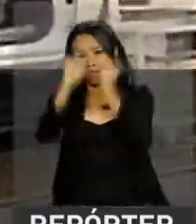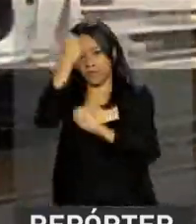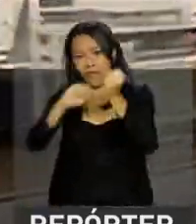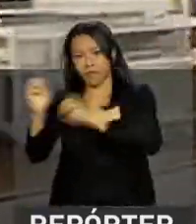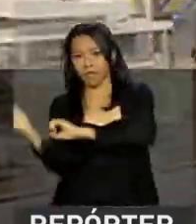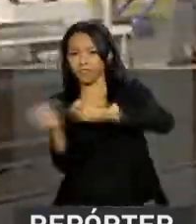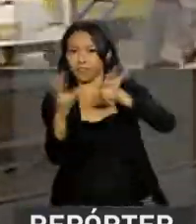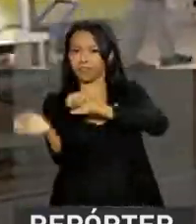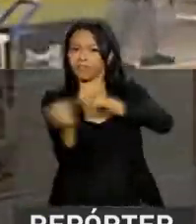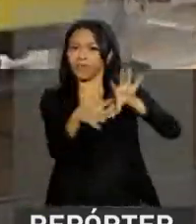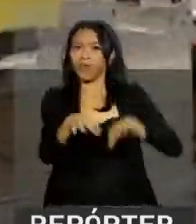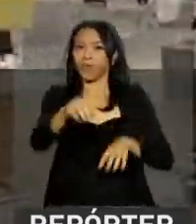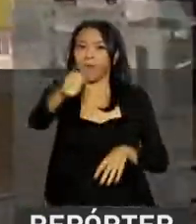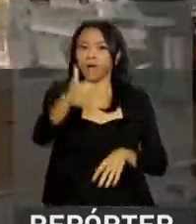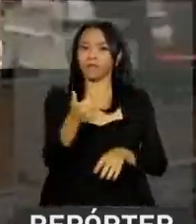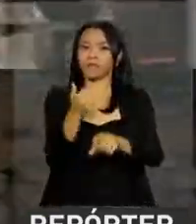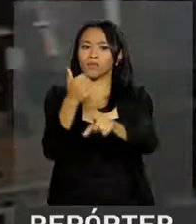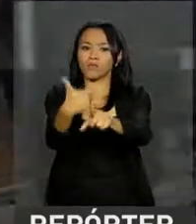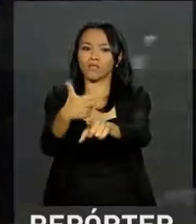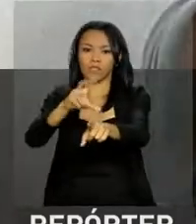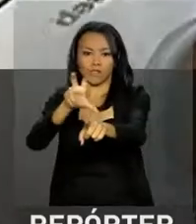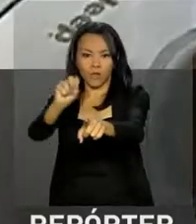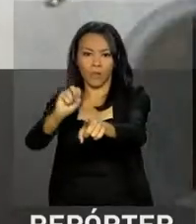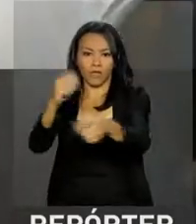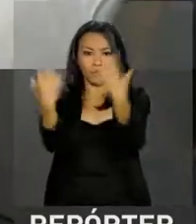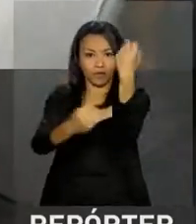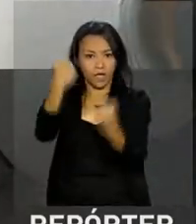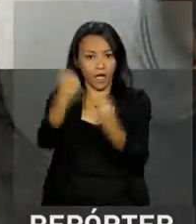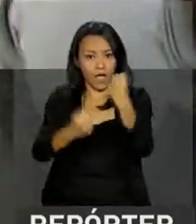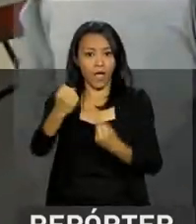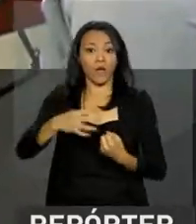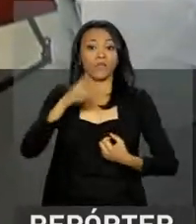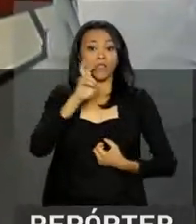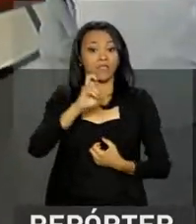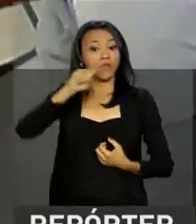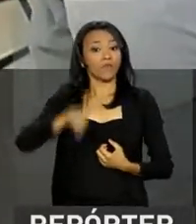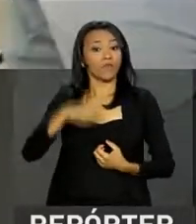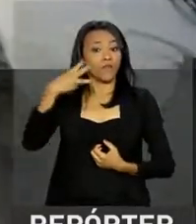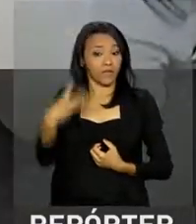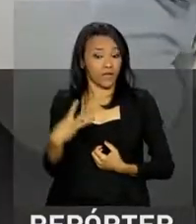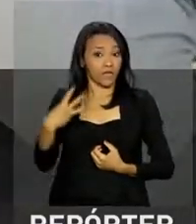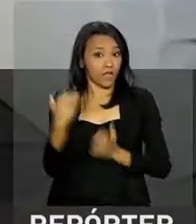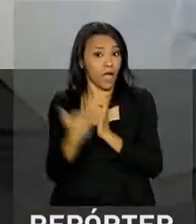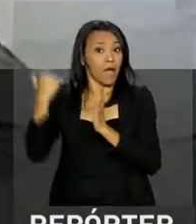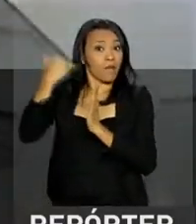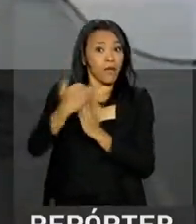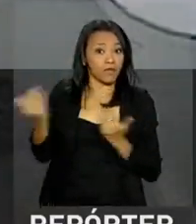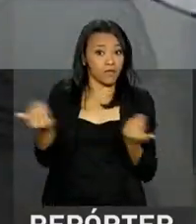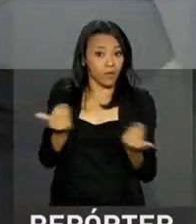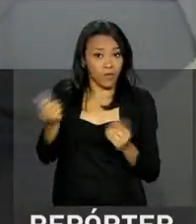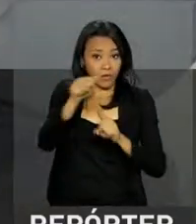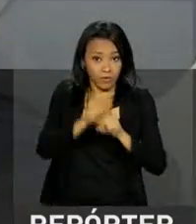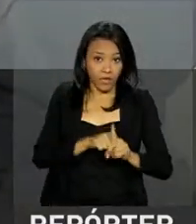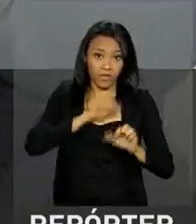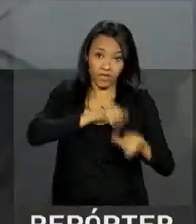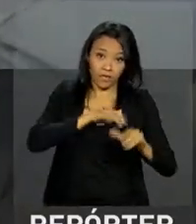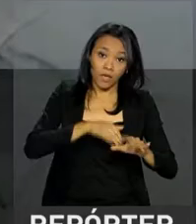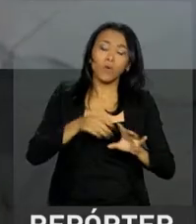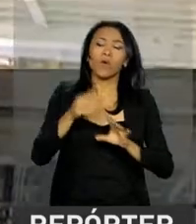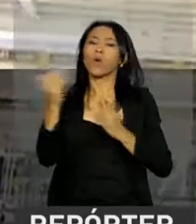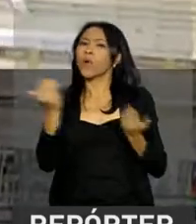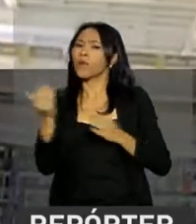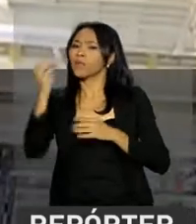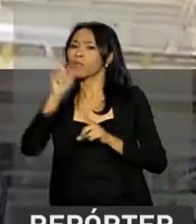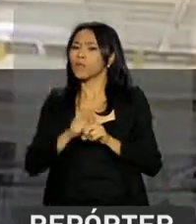brasileiras quase 250 mil veículos, 5,3% a mais que em setembro. Na comparação com outubro do ano